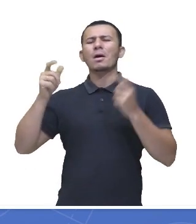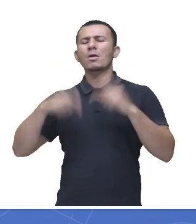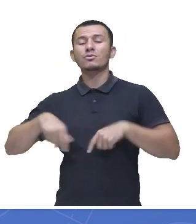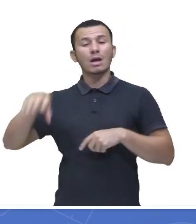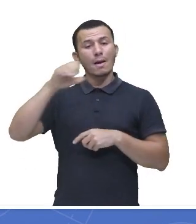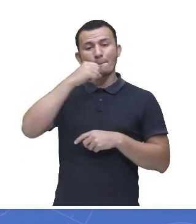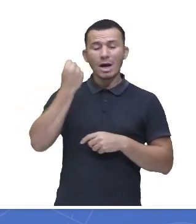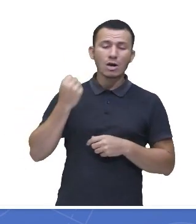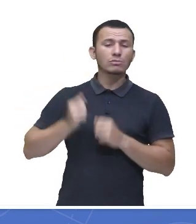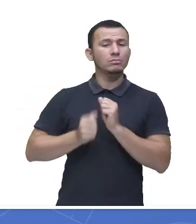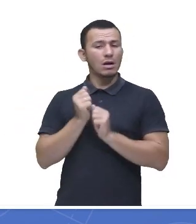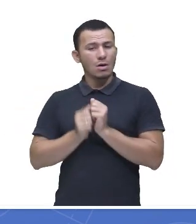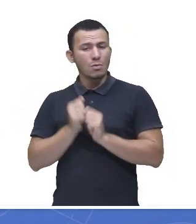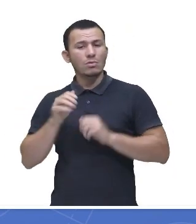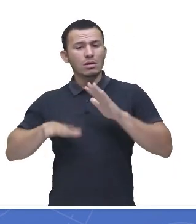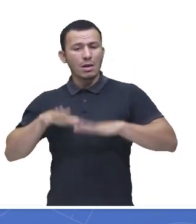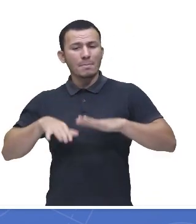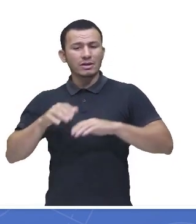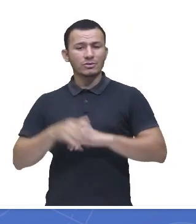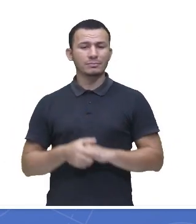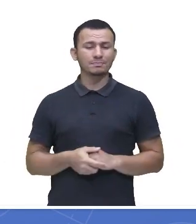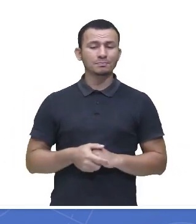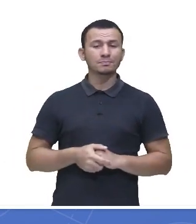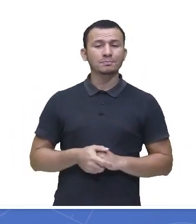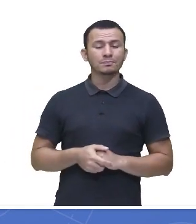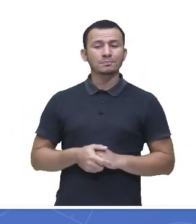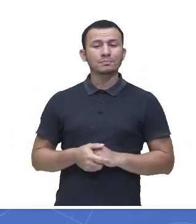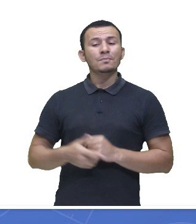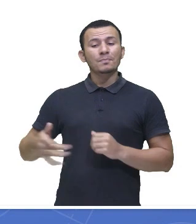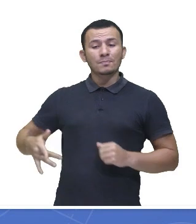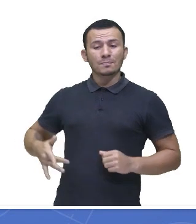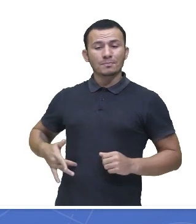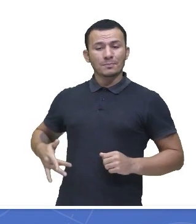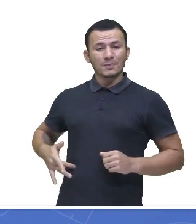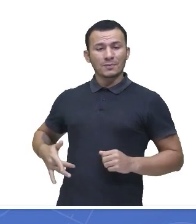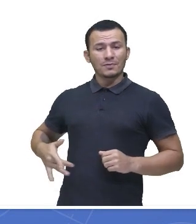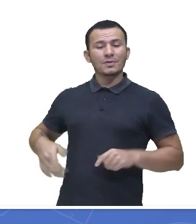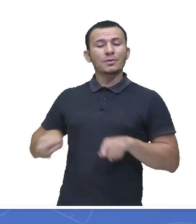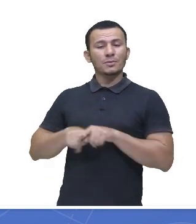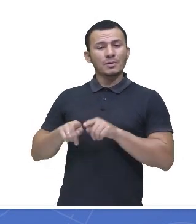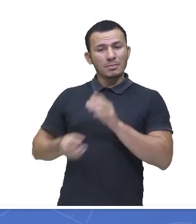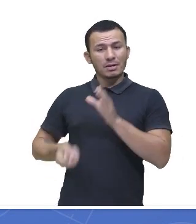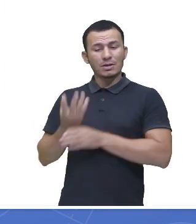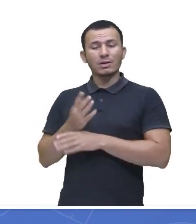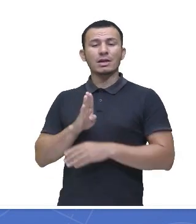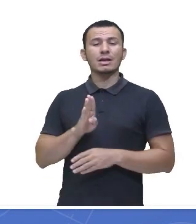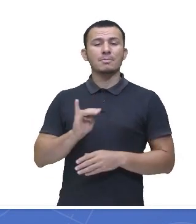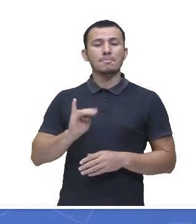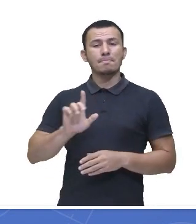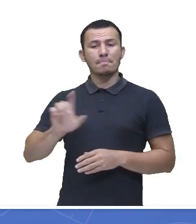glândula anexa é o fígado. O fígado, ele produz a bile, tá? A bile, ela vai